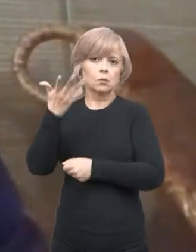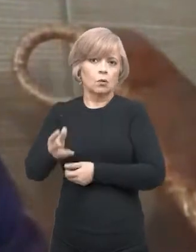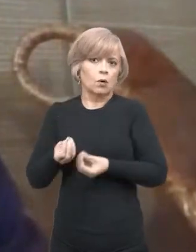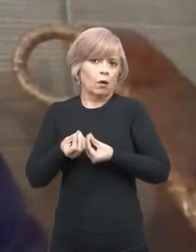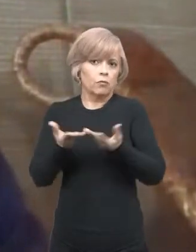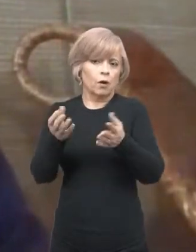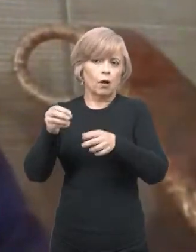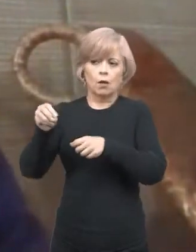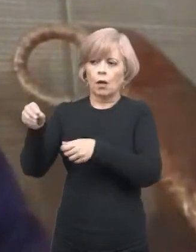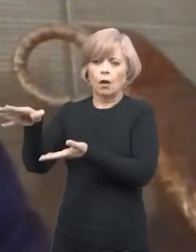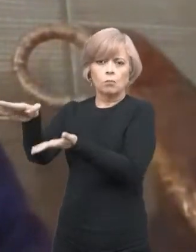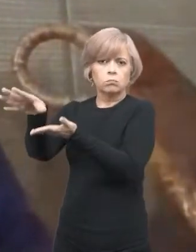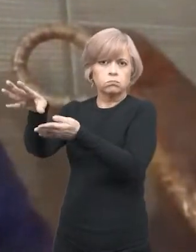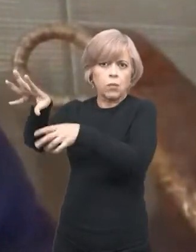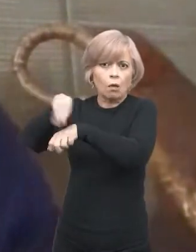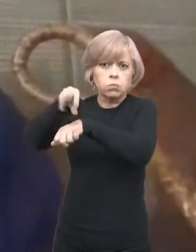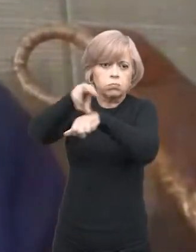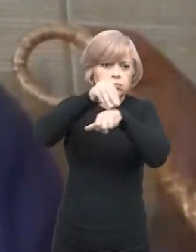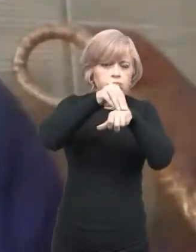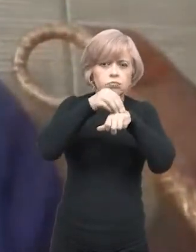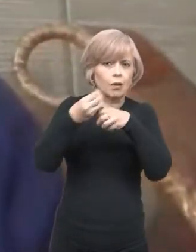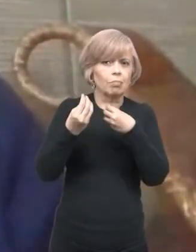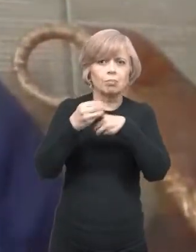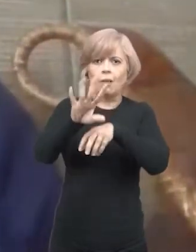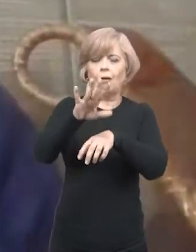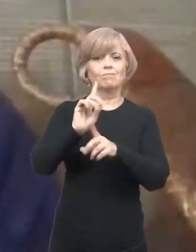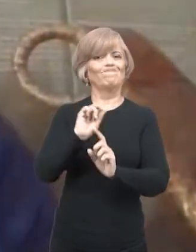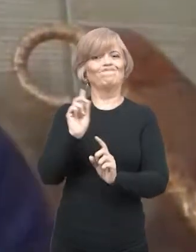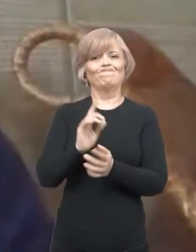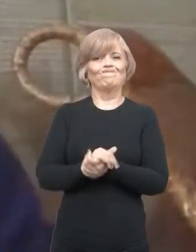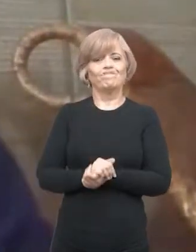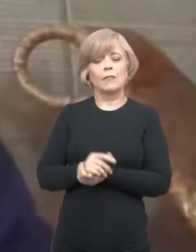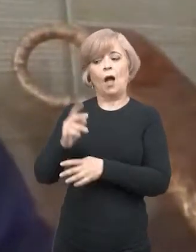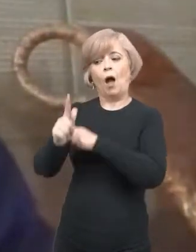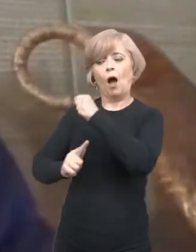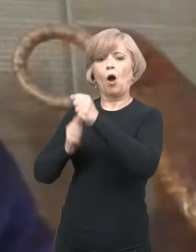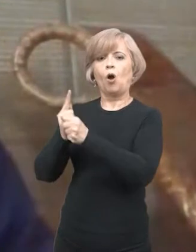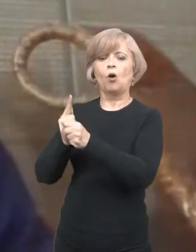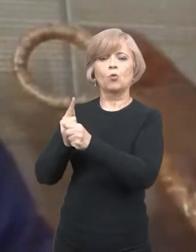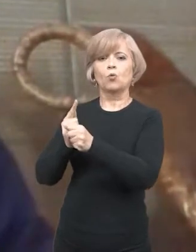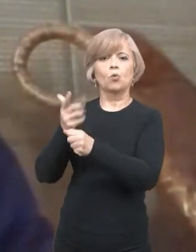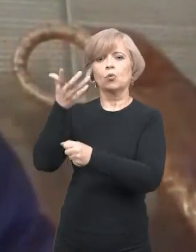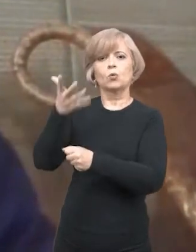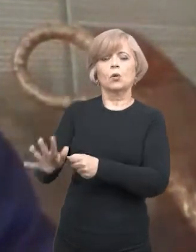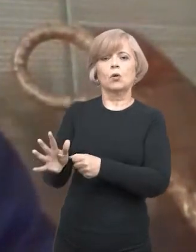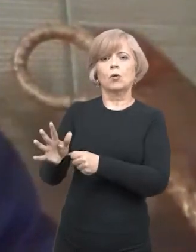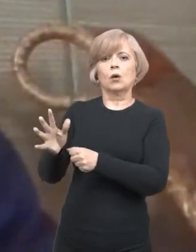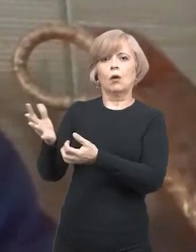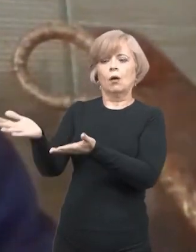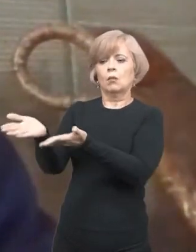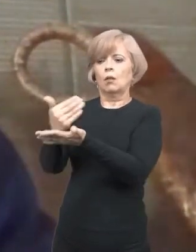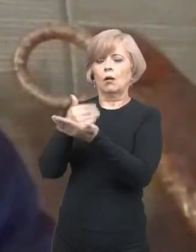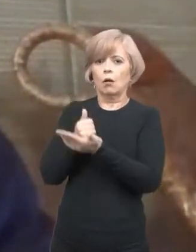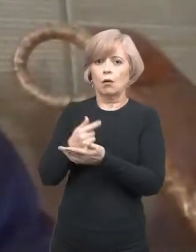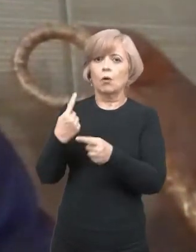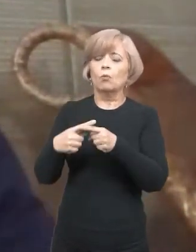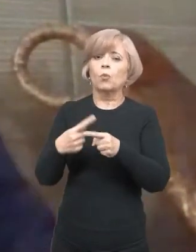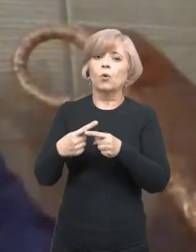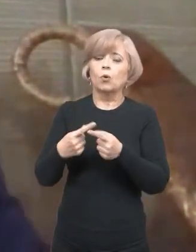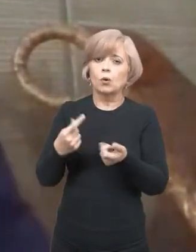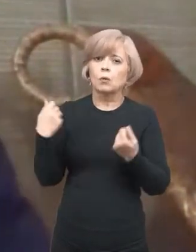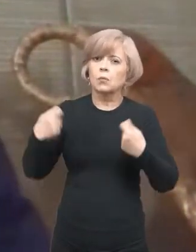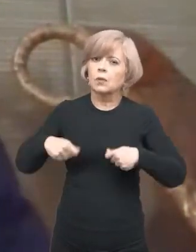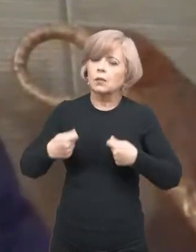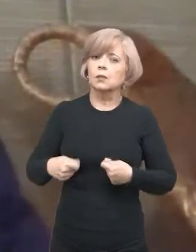recusa a fornecer, que são esses dados, onde pode ser feito cruzamento dos ID devices, dos